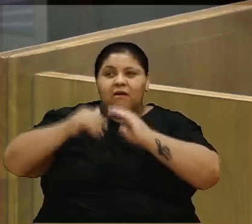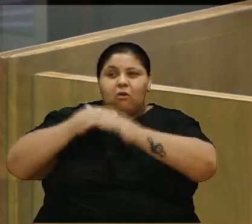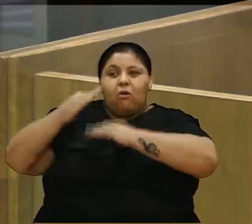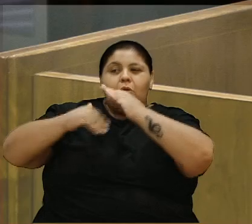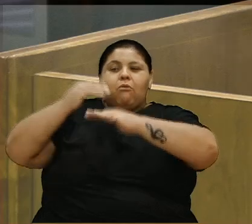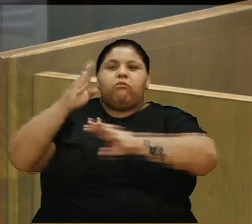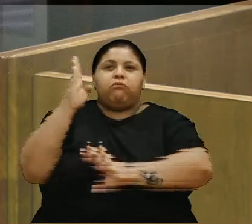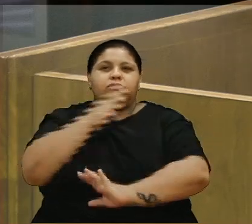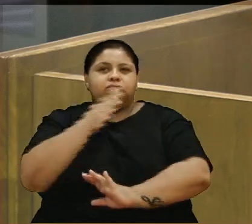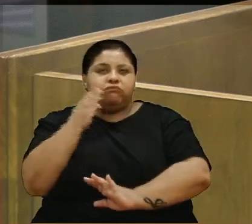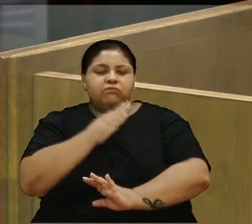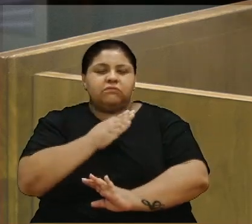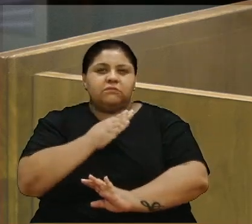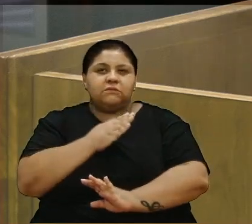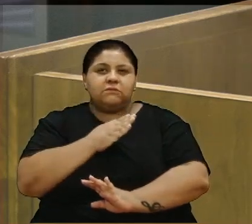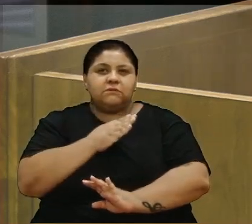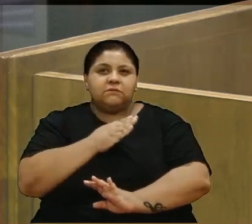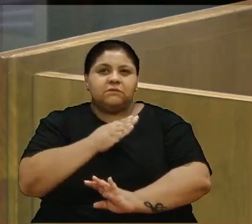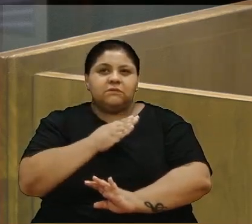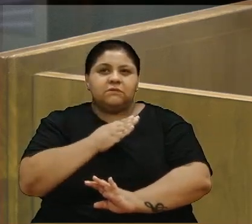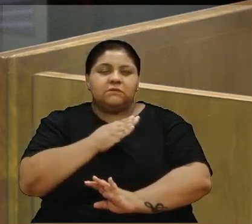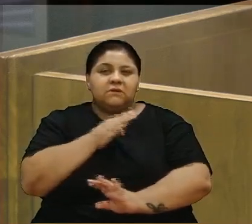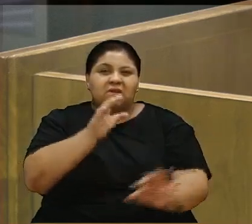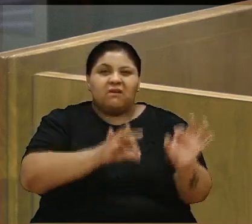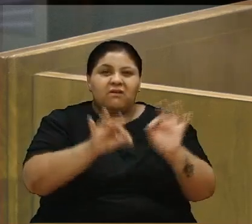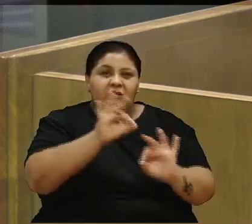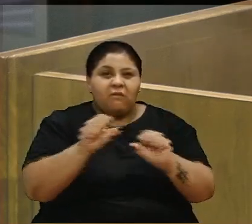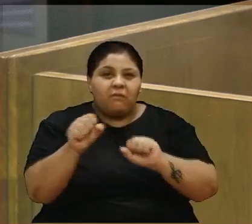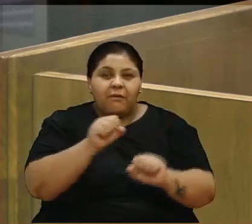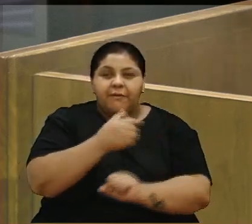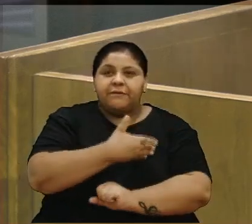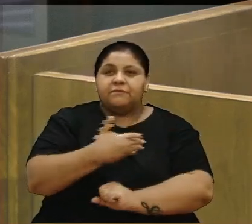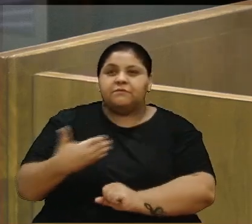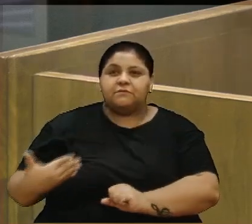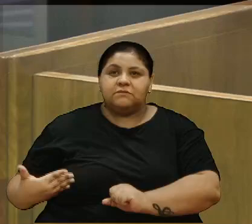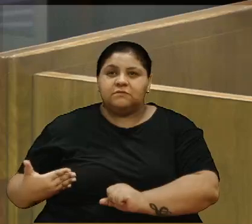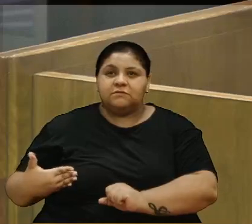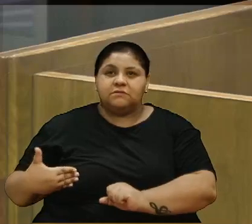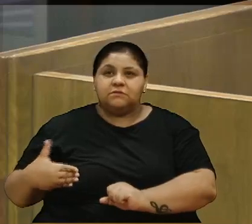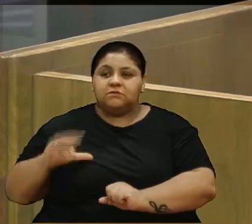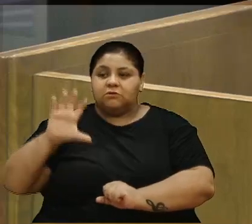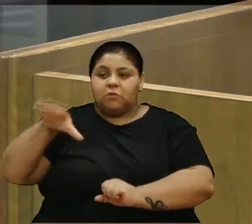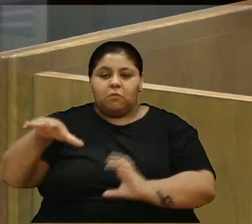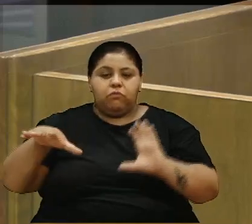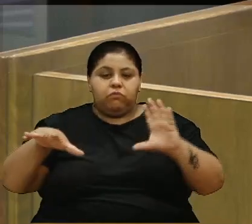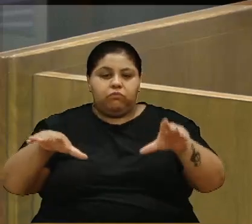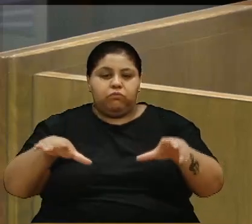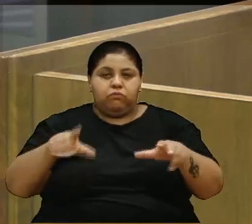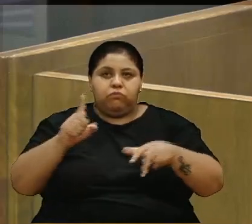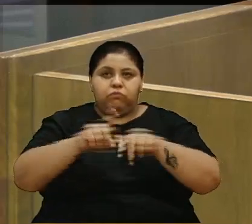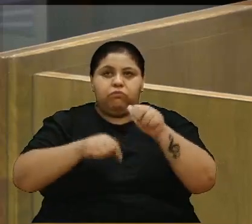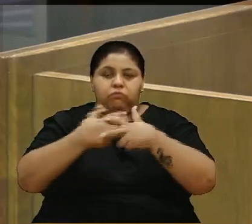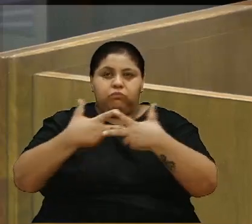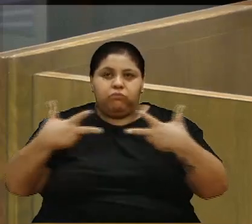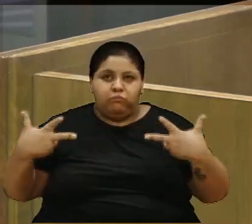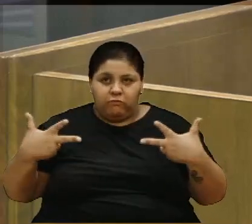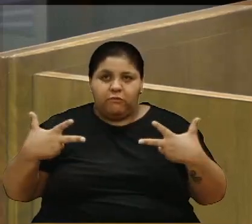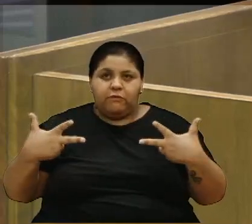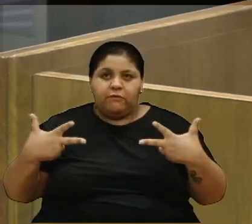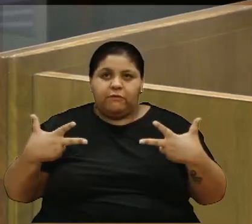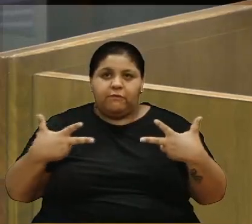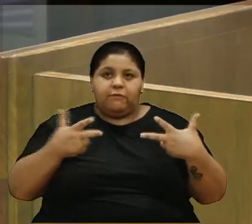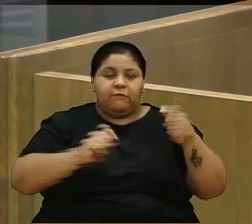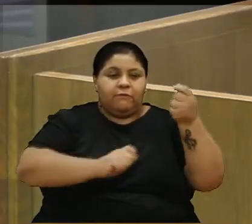acelerado, se devidamente articulado pelo poder público com os setores de equipamentos médicos hospitalares,